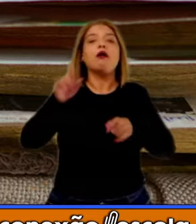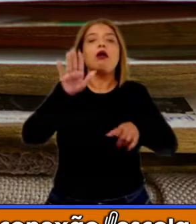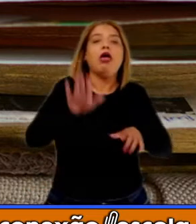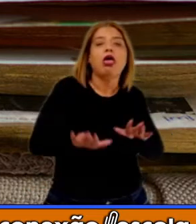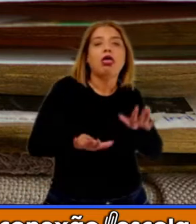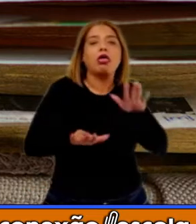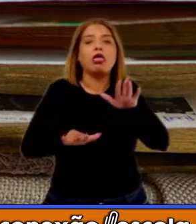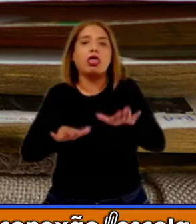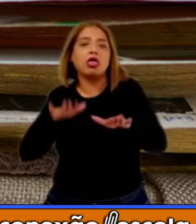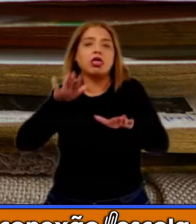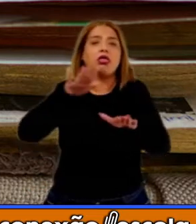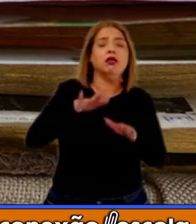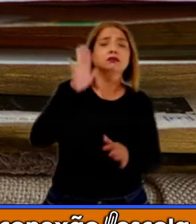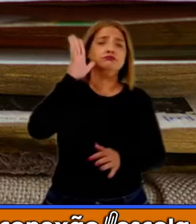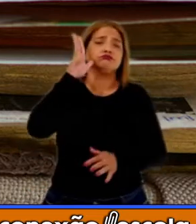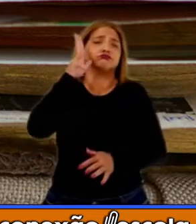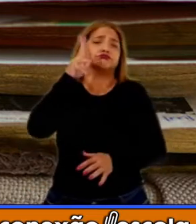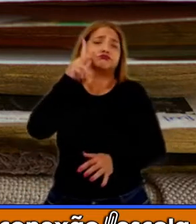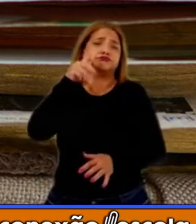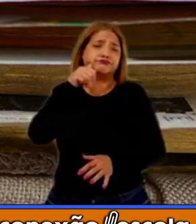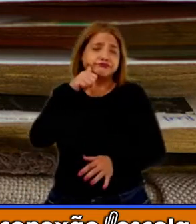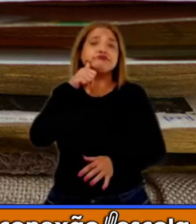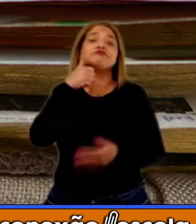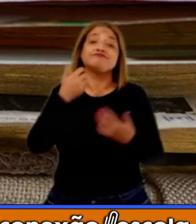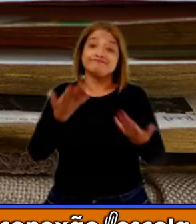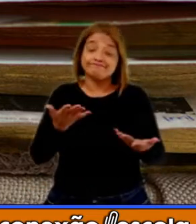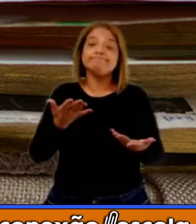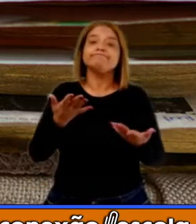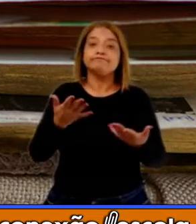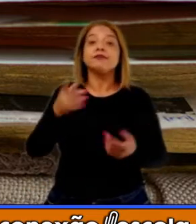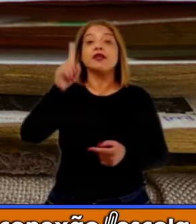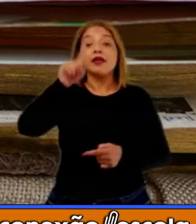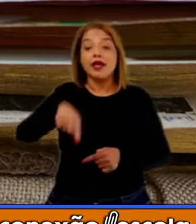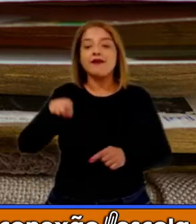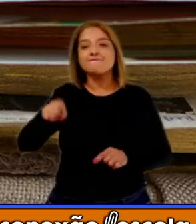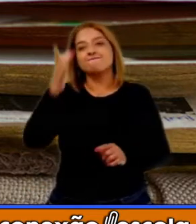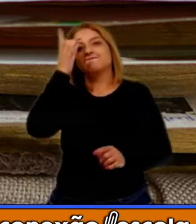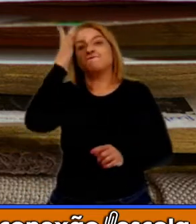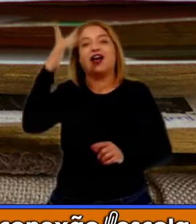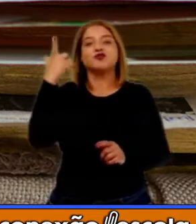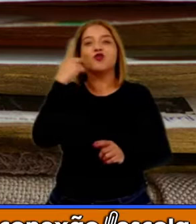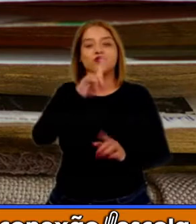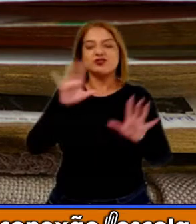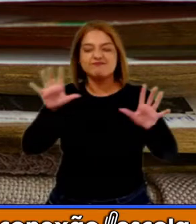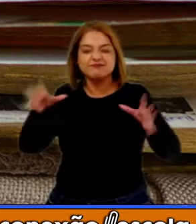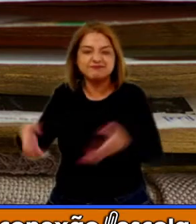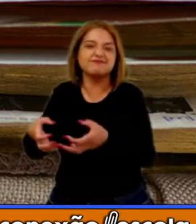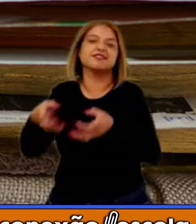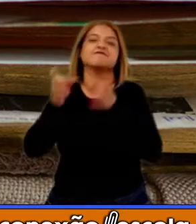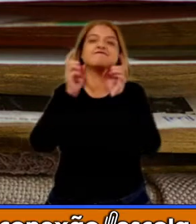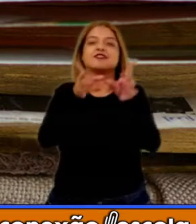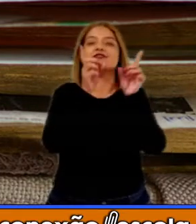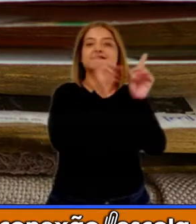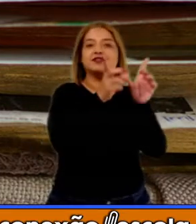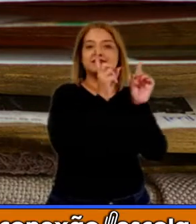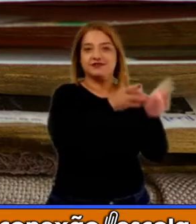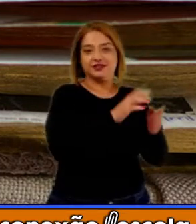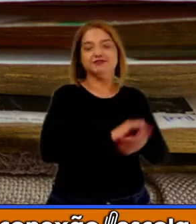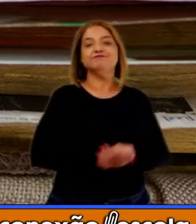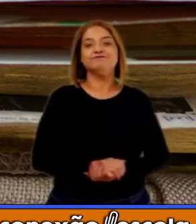passos lentos. E muitas das vezes é uma presa que é fácil de ser capturada por